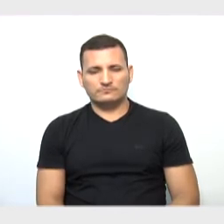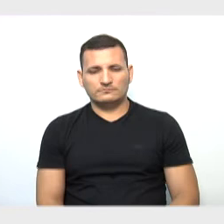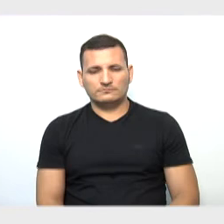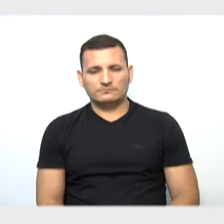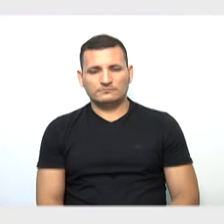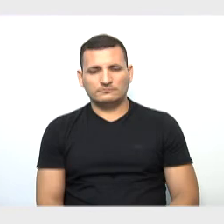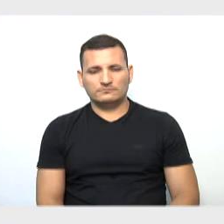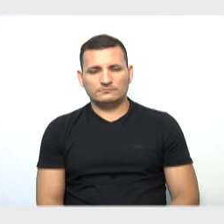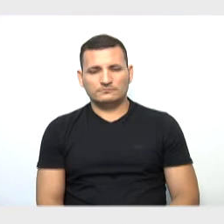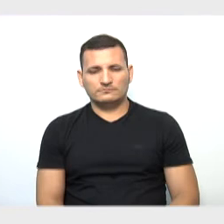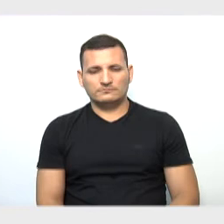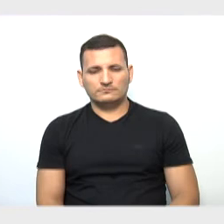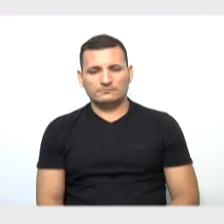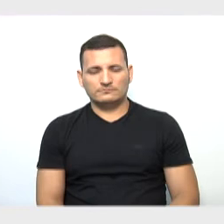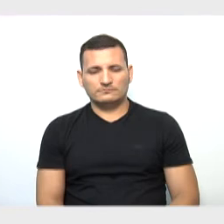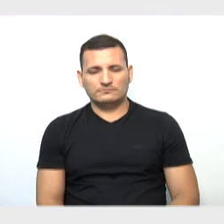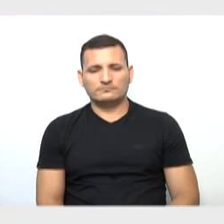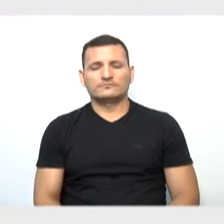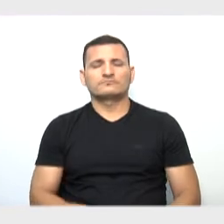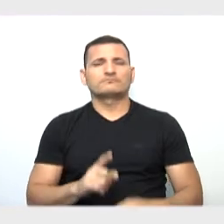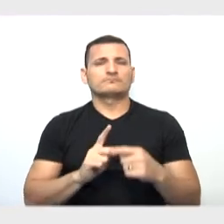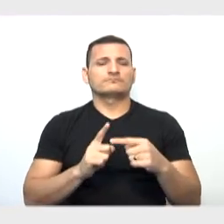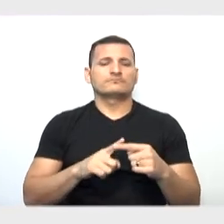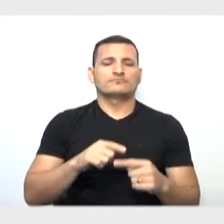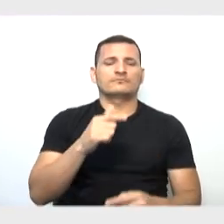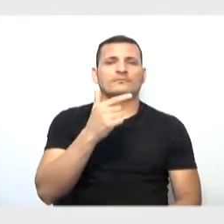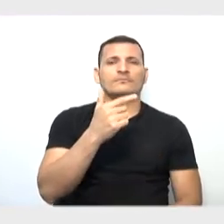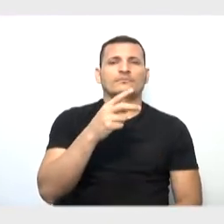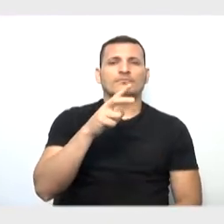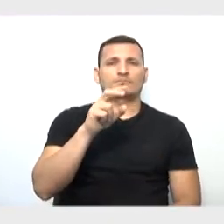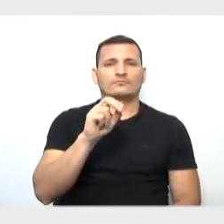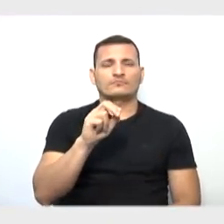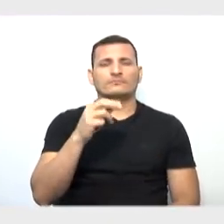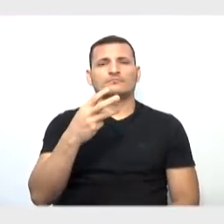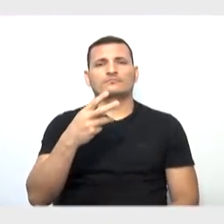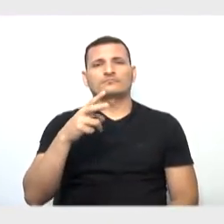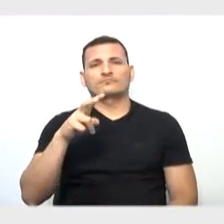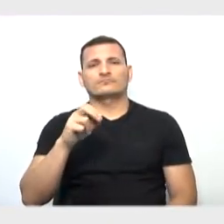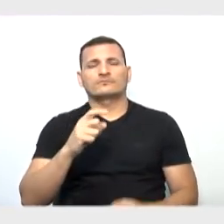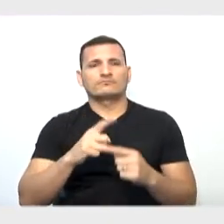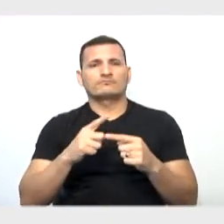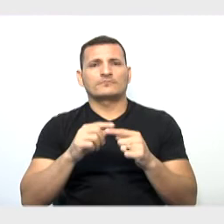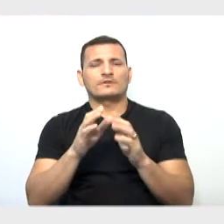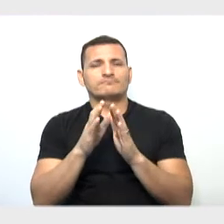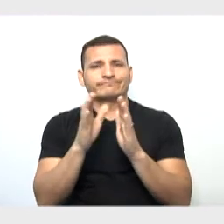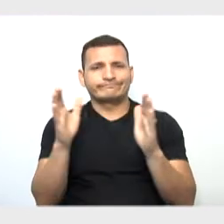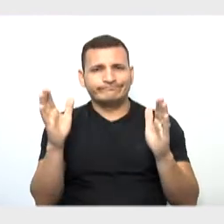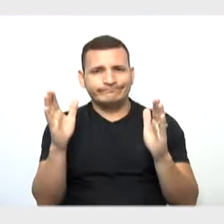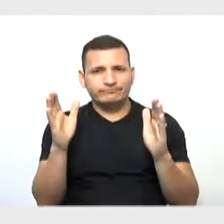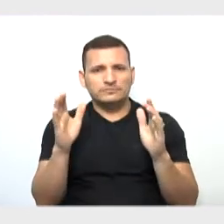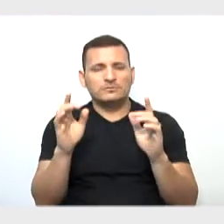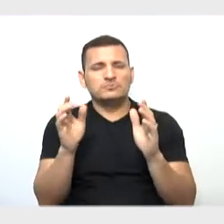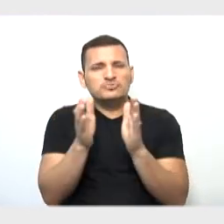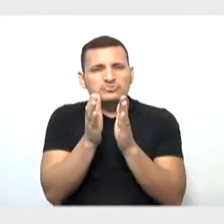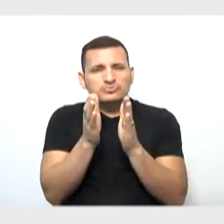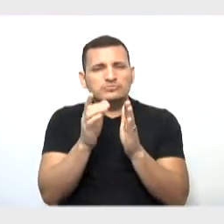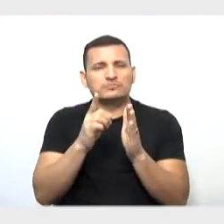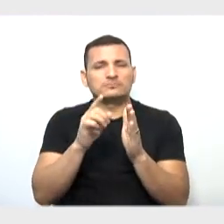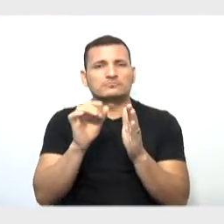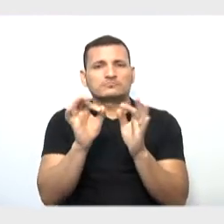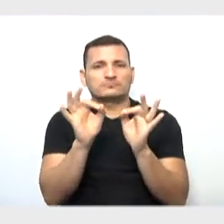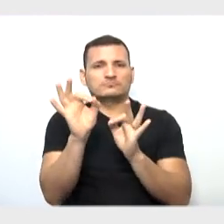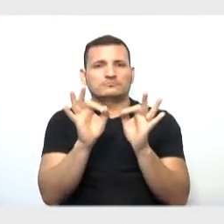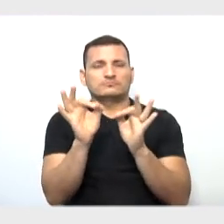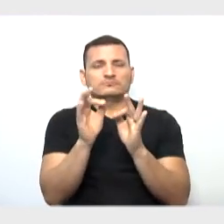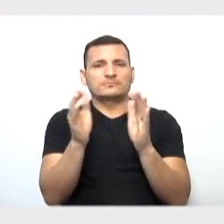de 350. Por que eu estou colocando isso? Para que ela não fique muito grande e nem muito pequena. Eu estou